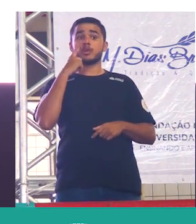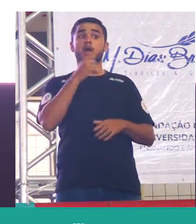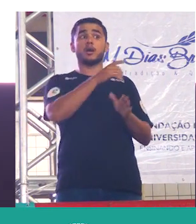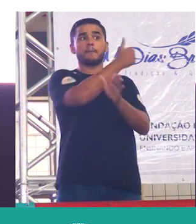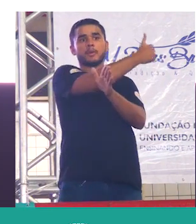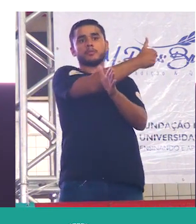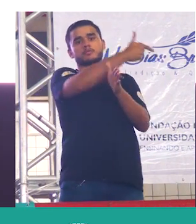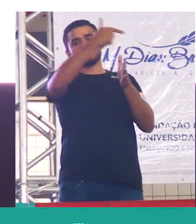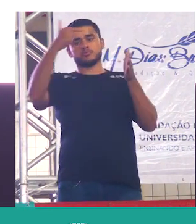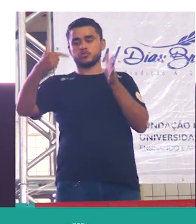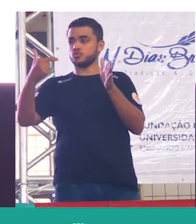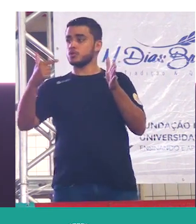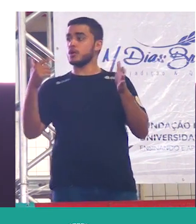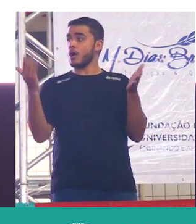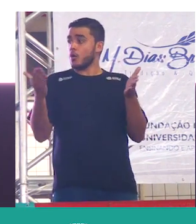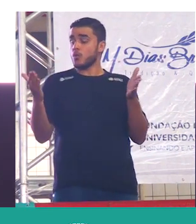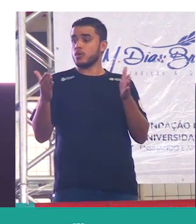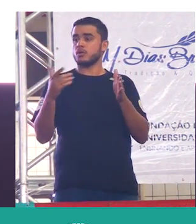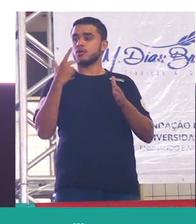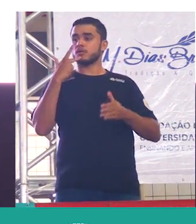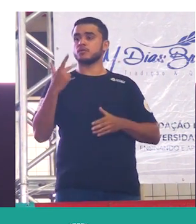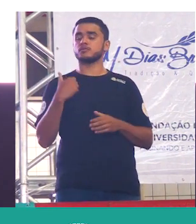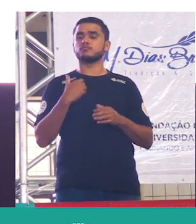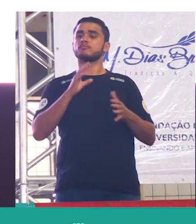Vargas, é extremamente